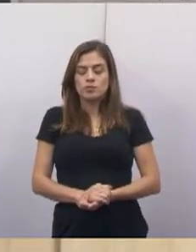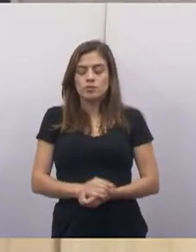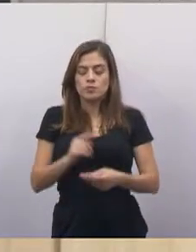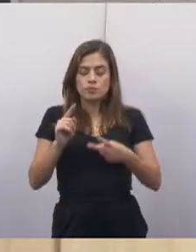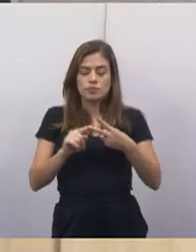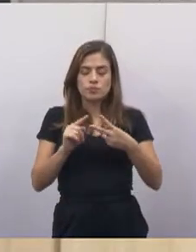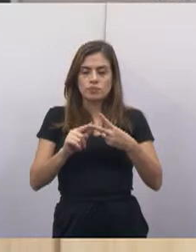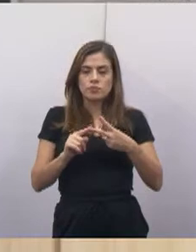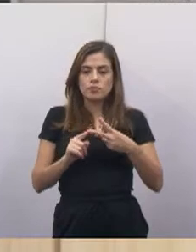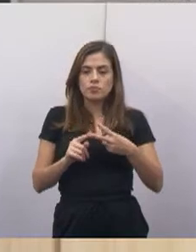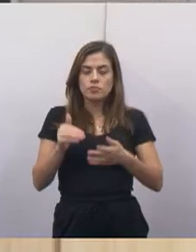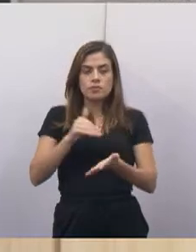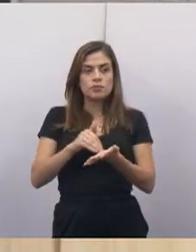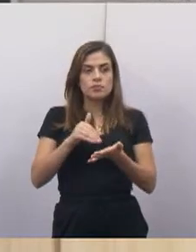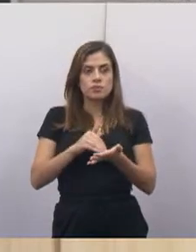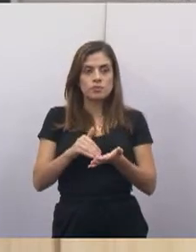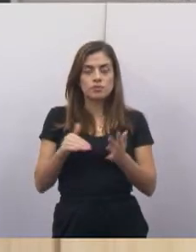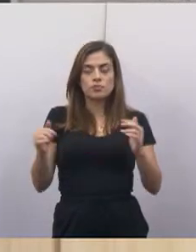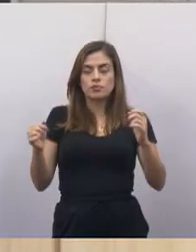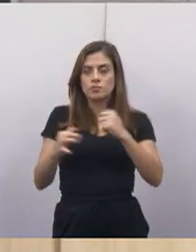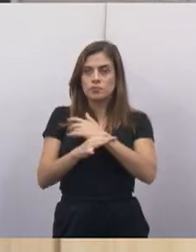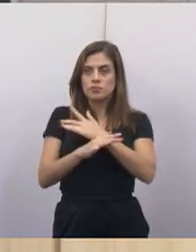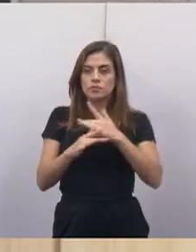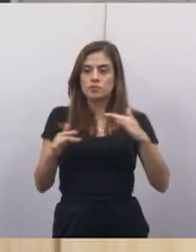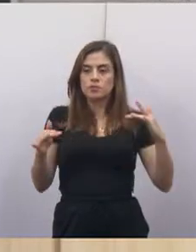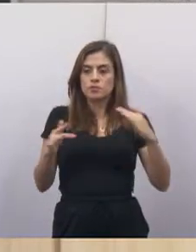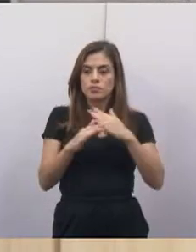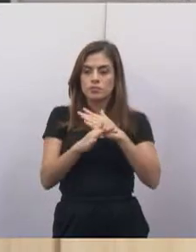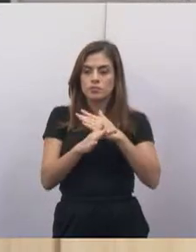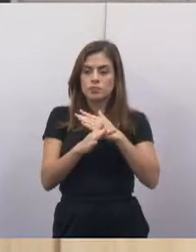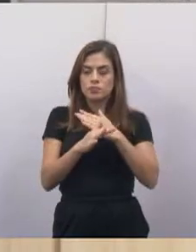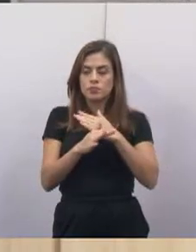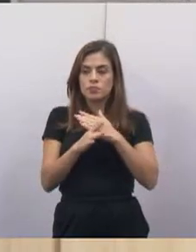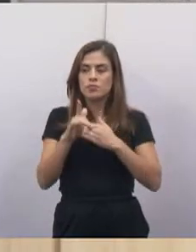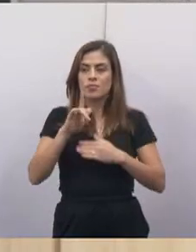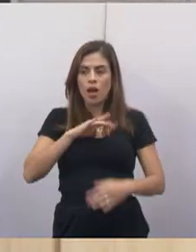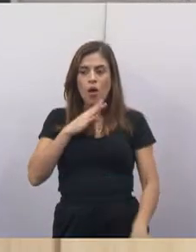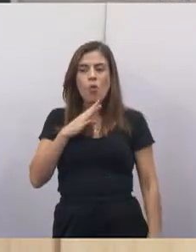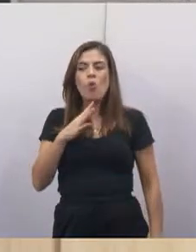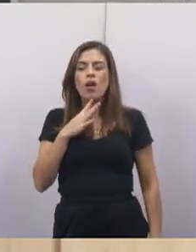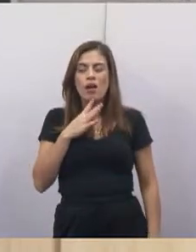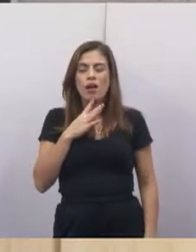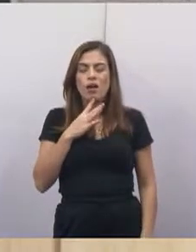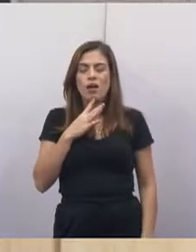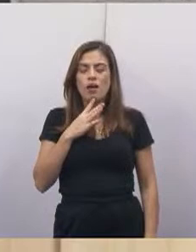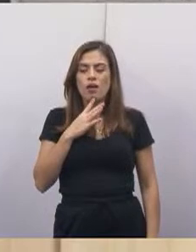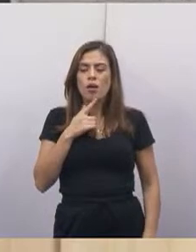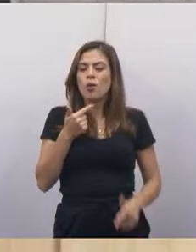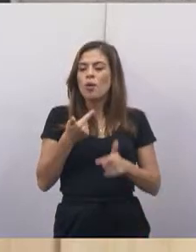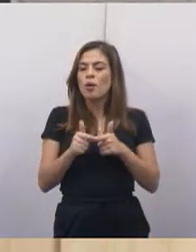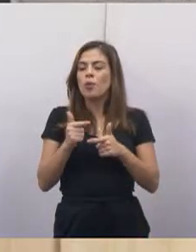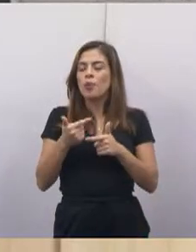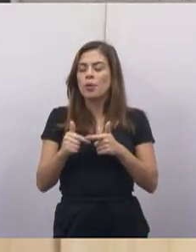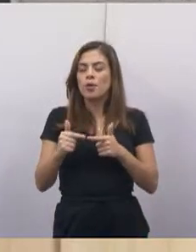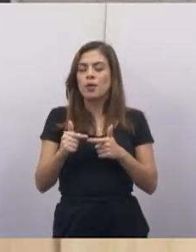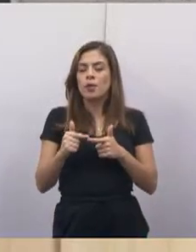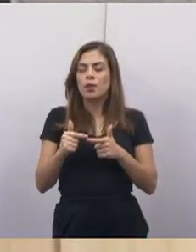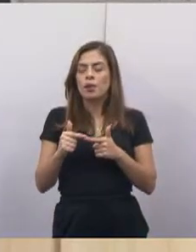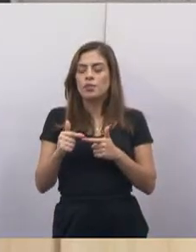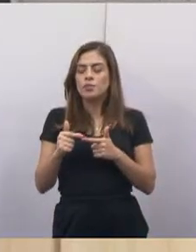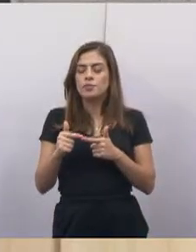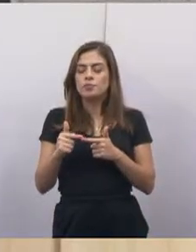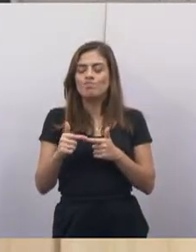2. A Secretaria de Mobilidade Urbana tem conhecimento do problema e do